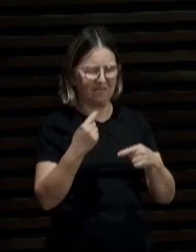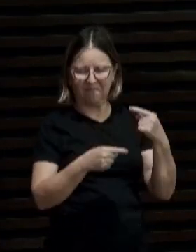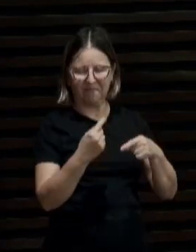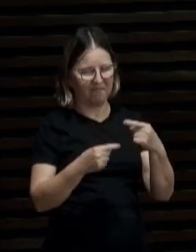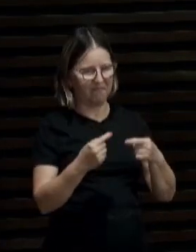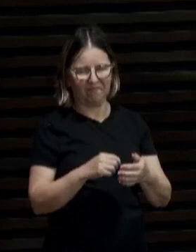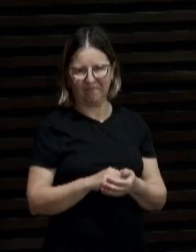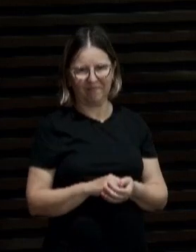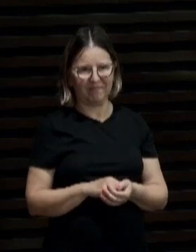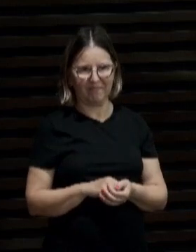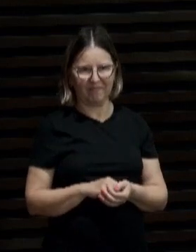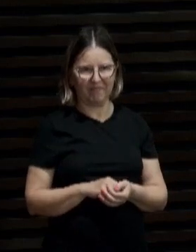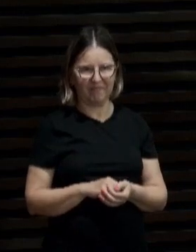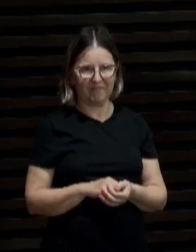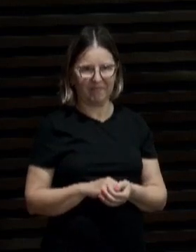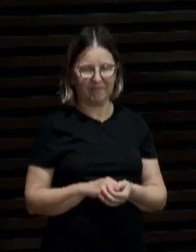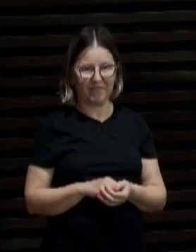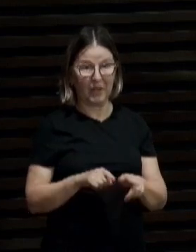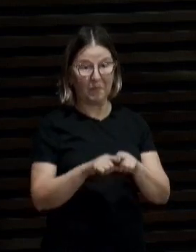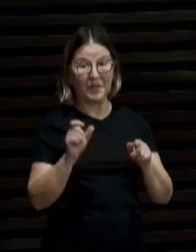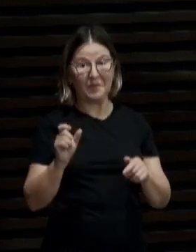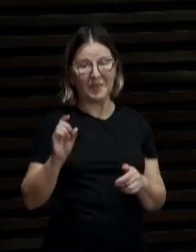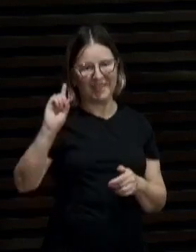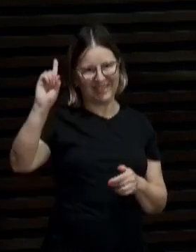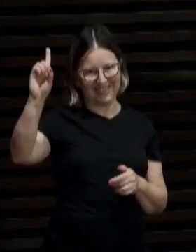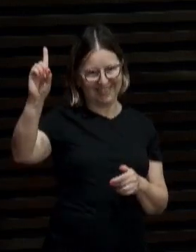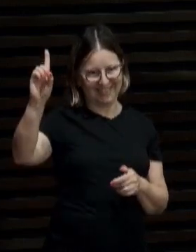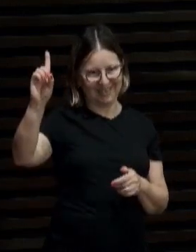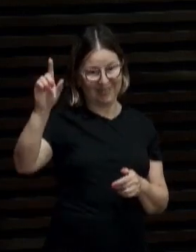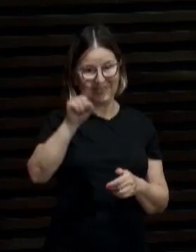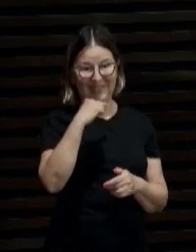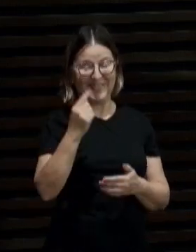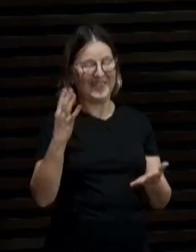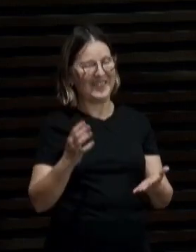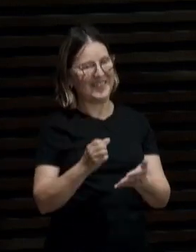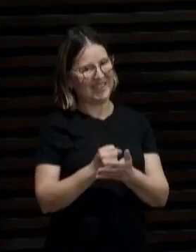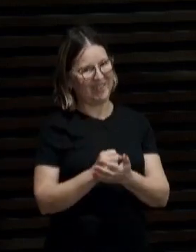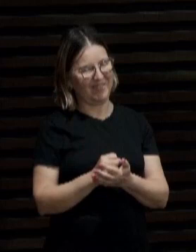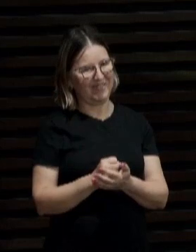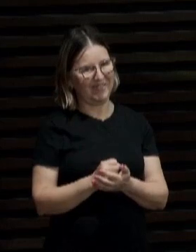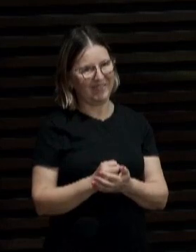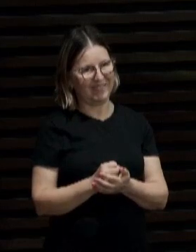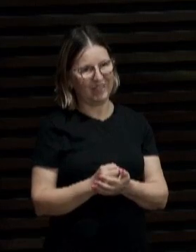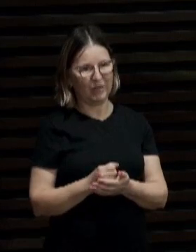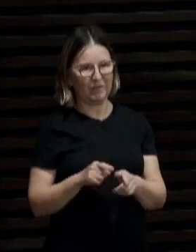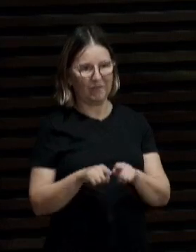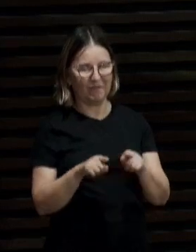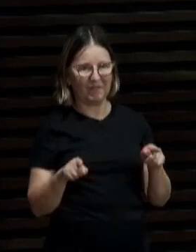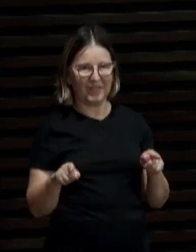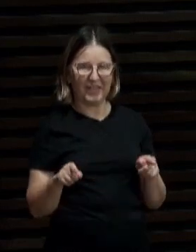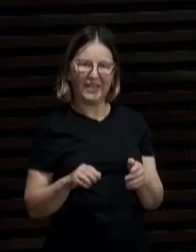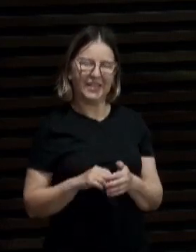Ela é boa e eficaz, ela é pela palavra que nós somos salvos e edificados. Mas, meus irmãos, nós vamos também entender que